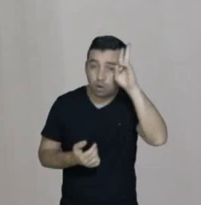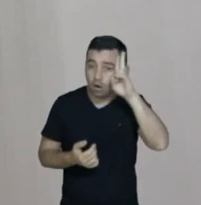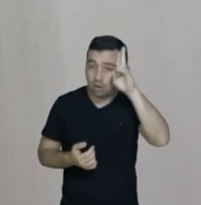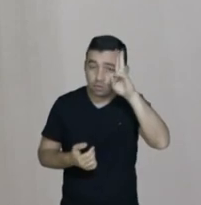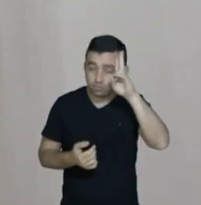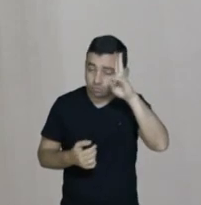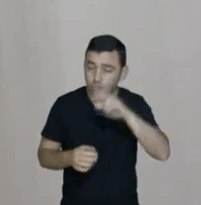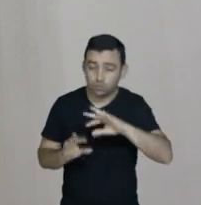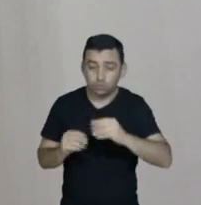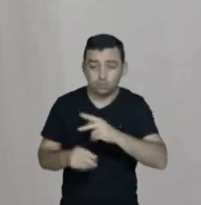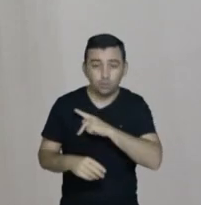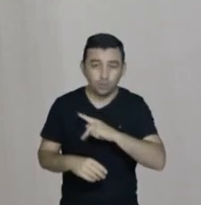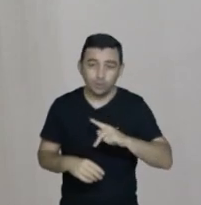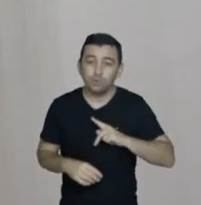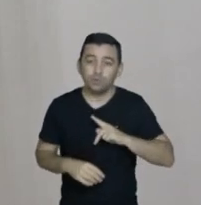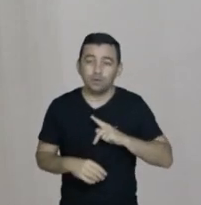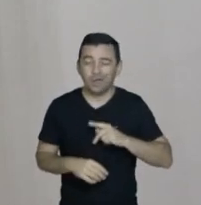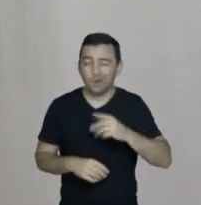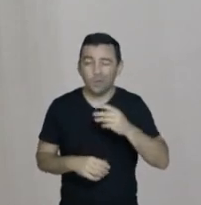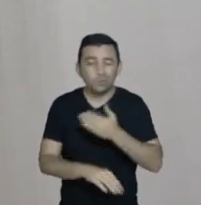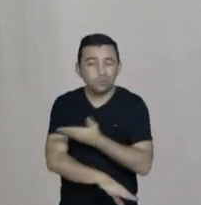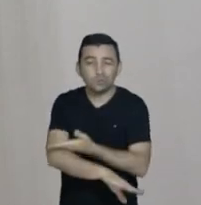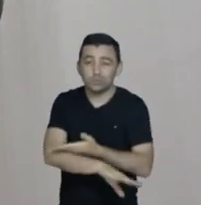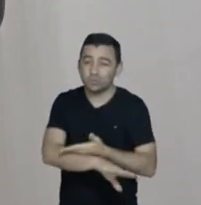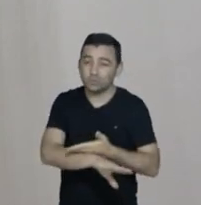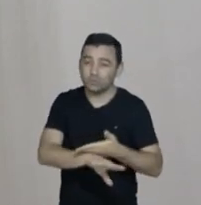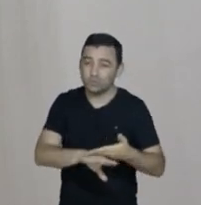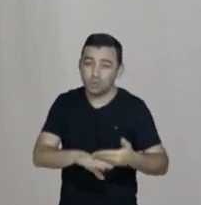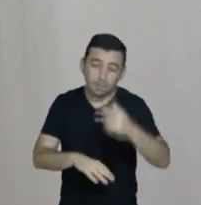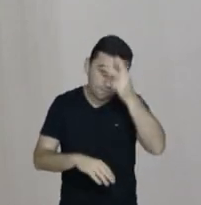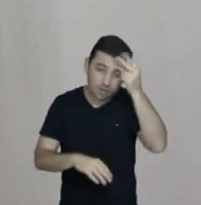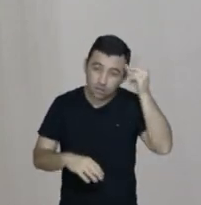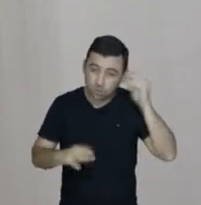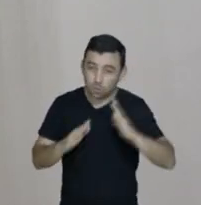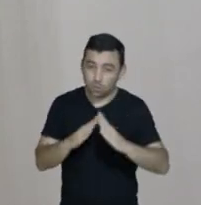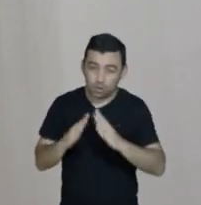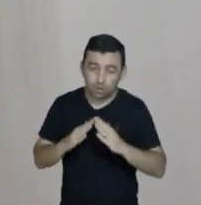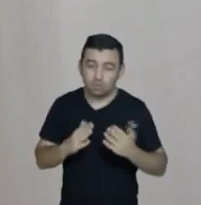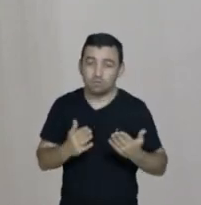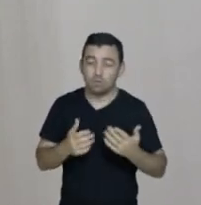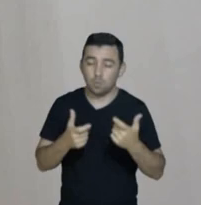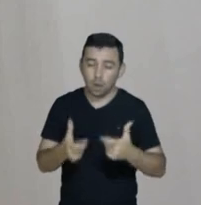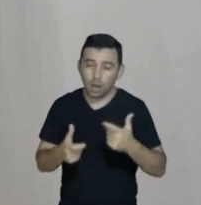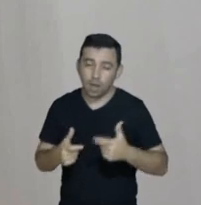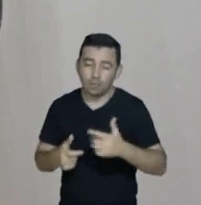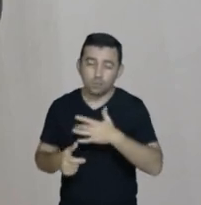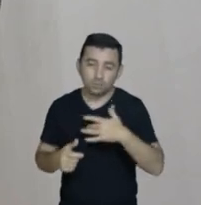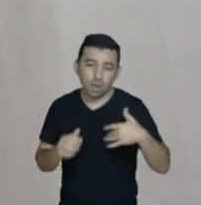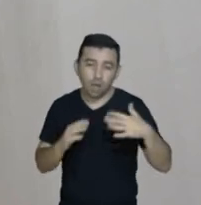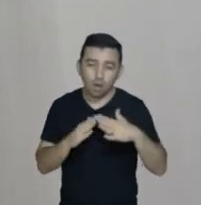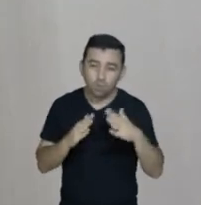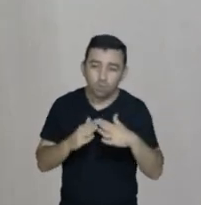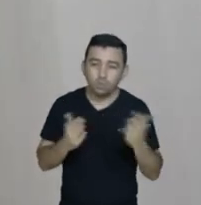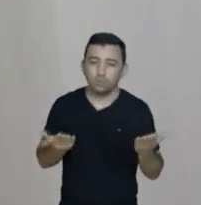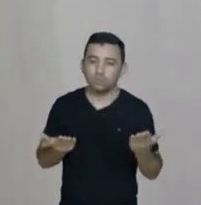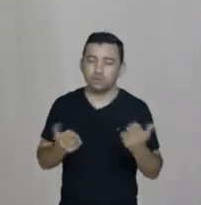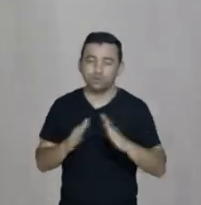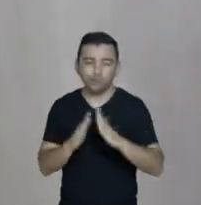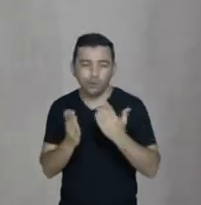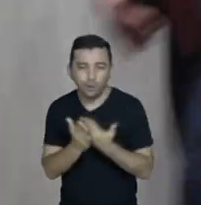público é muito comum a gente ver nas prefeituras nos postos de saúde nas escolas